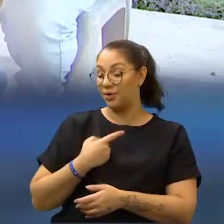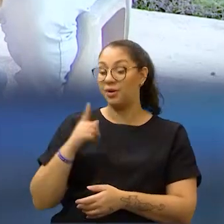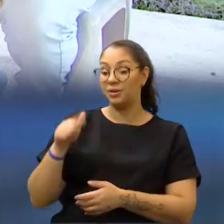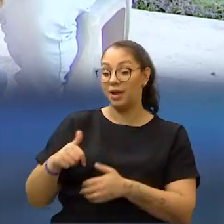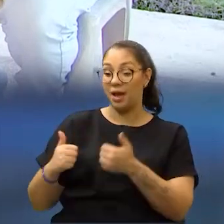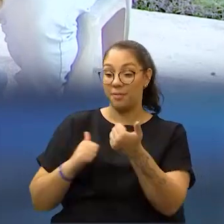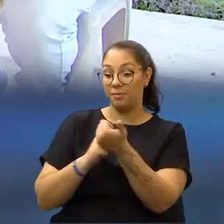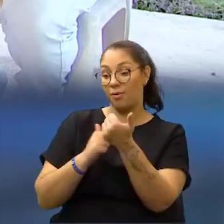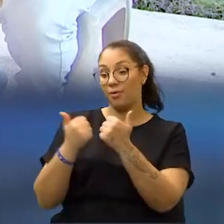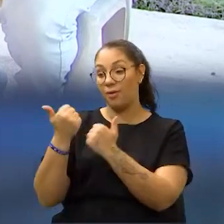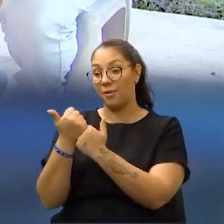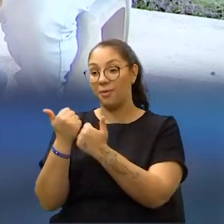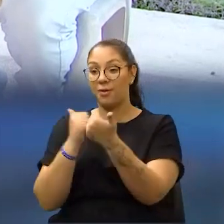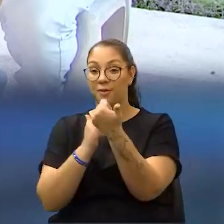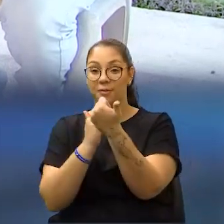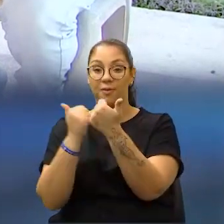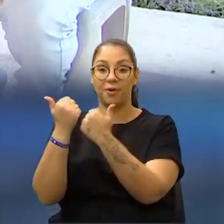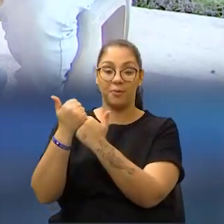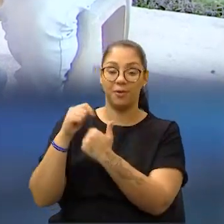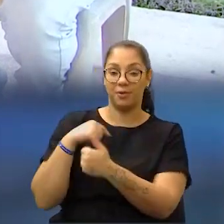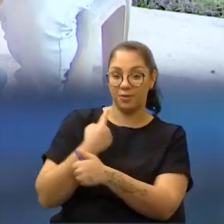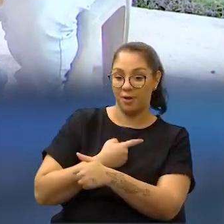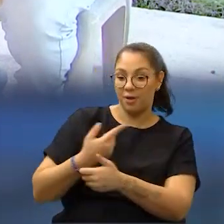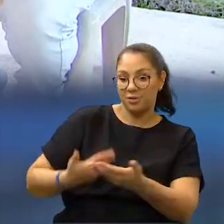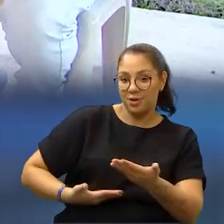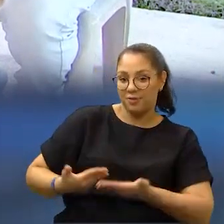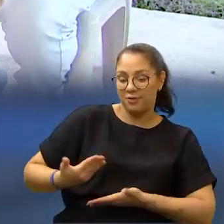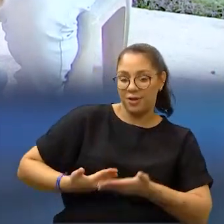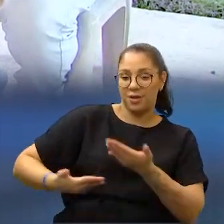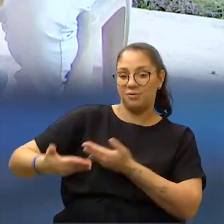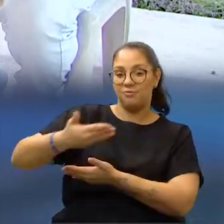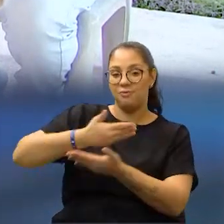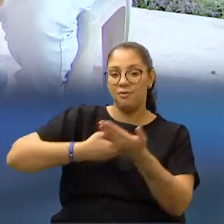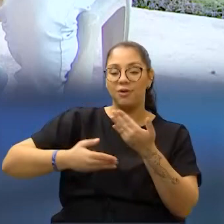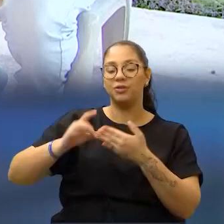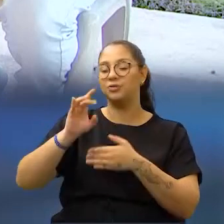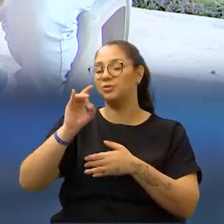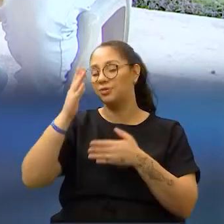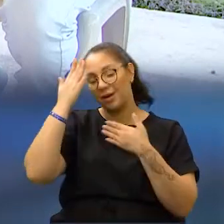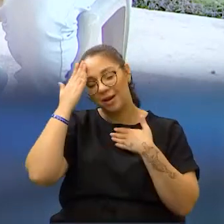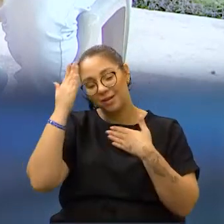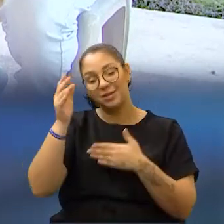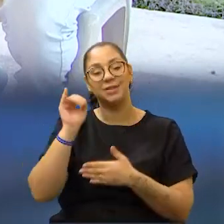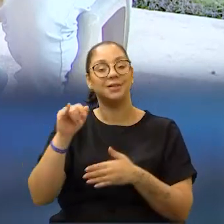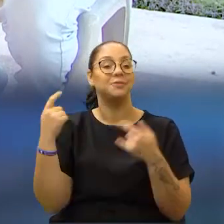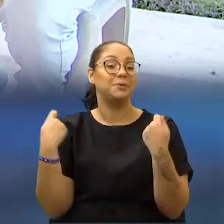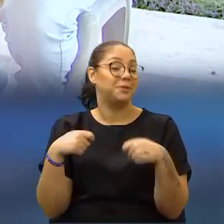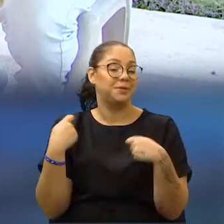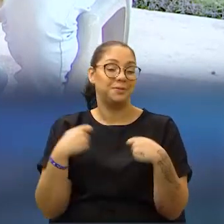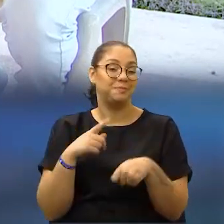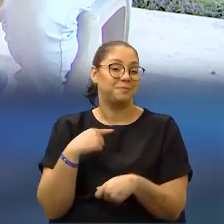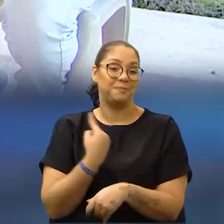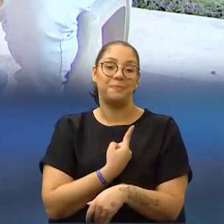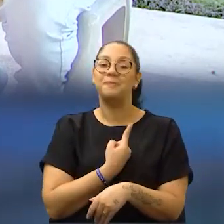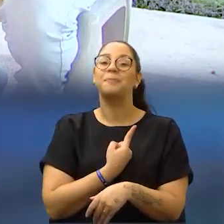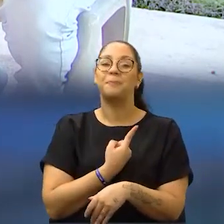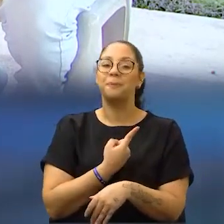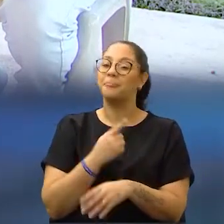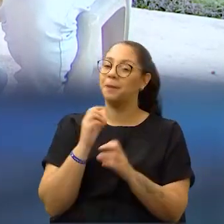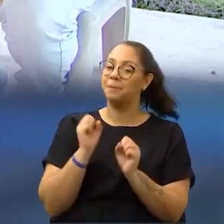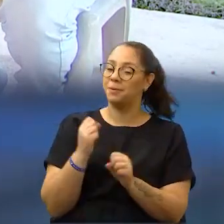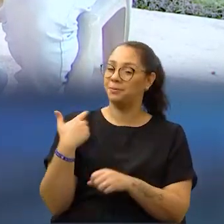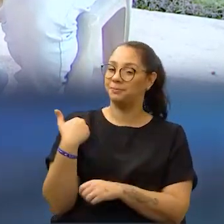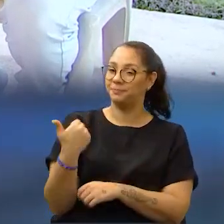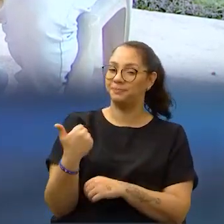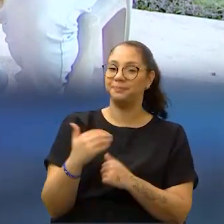essa rede de apoio, a gente também se apoia muito entre nós dos outros serviços. E a gente só tem a agradecer e é isso. O